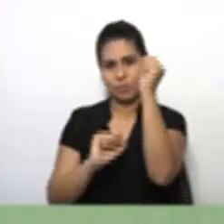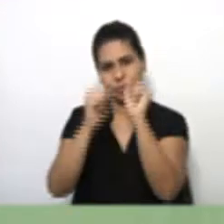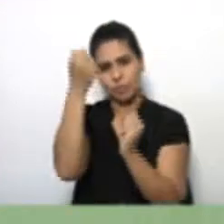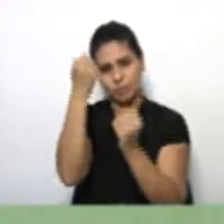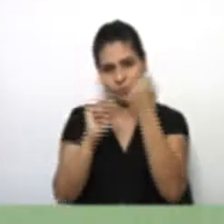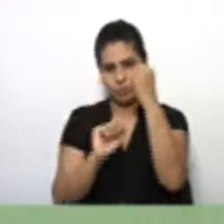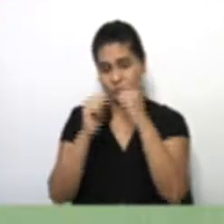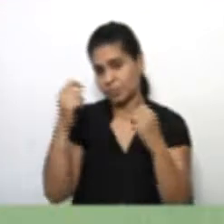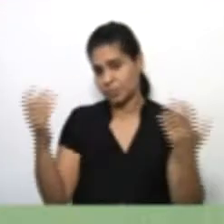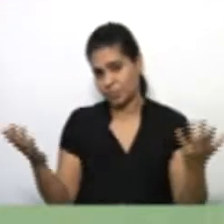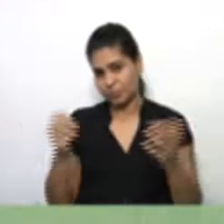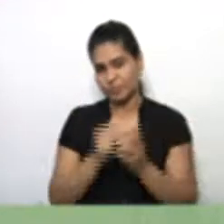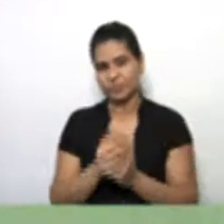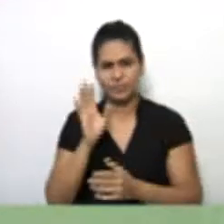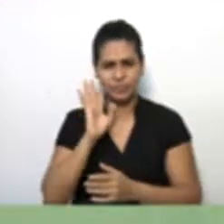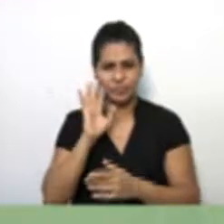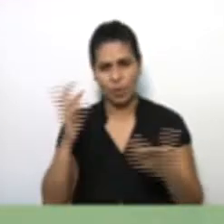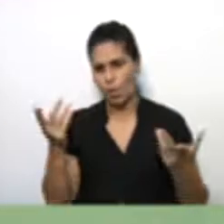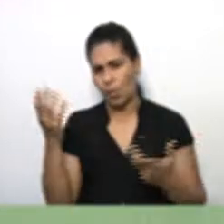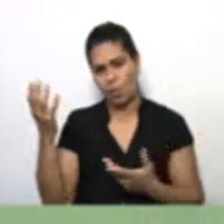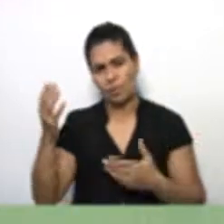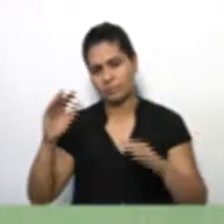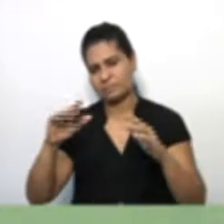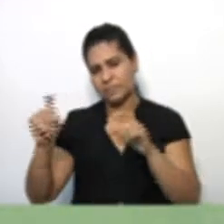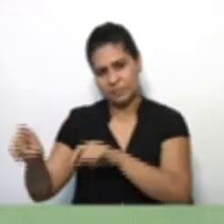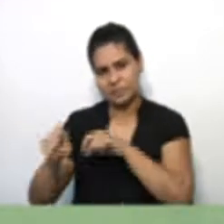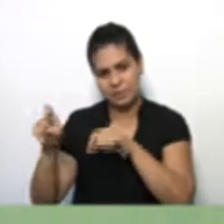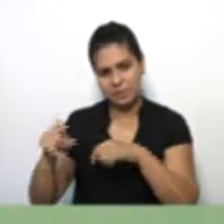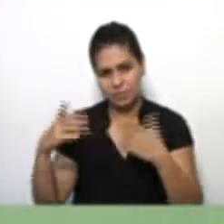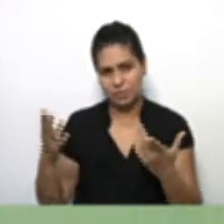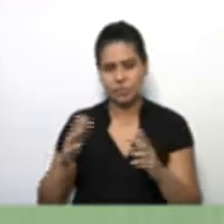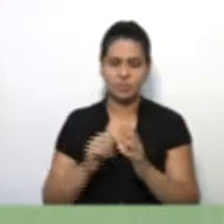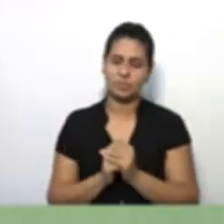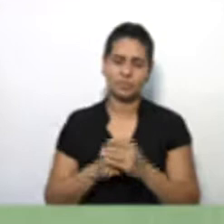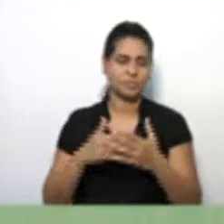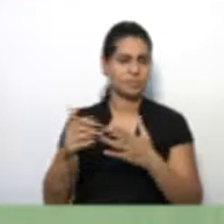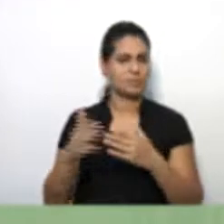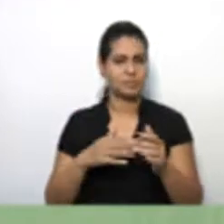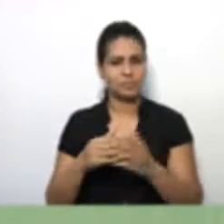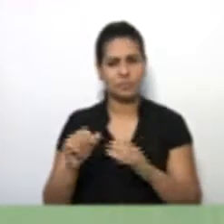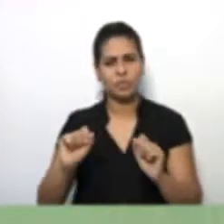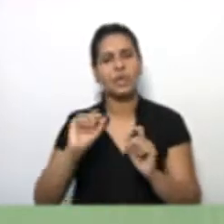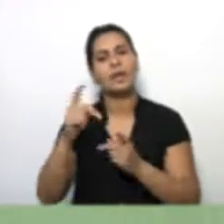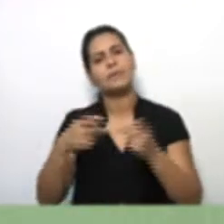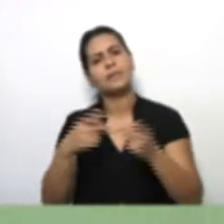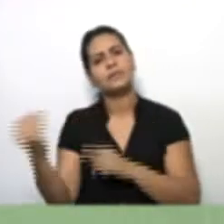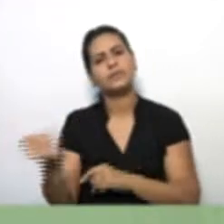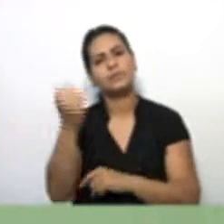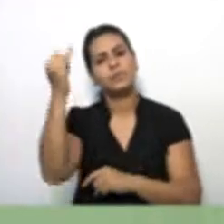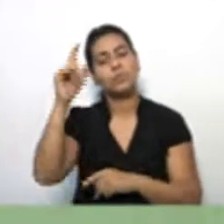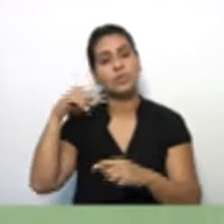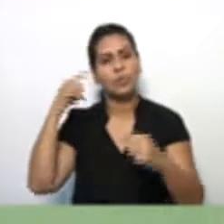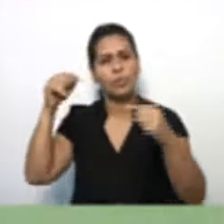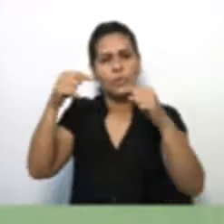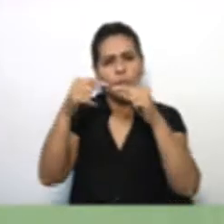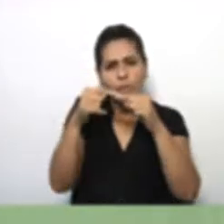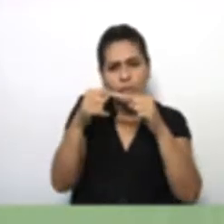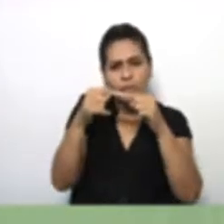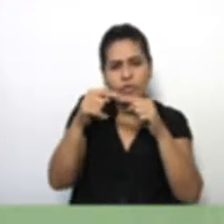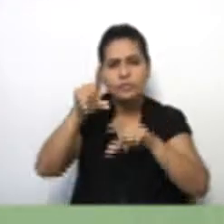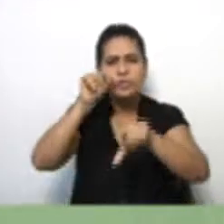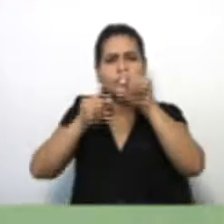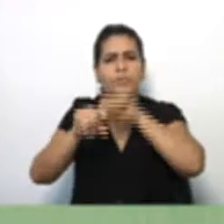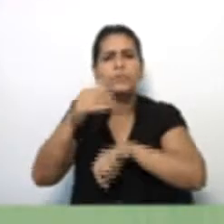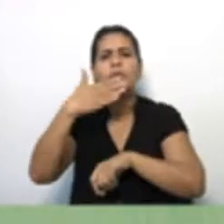ok? Legal? Lá no laticínio, lá na tua fazenda. Planejamento é importante, pois significa o quê? Traçar objetivos,